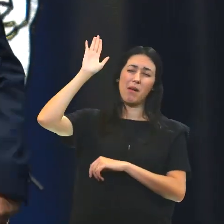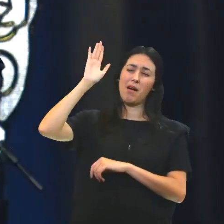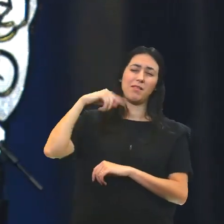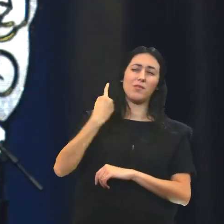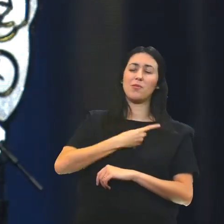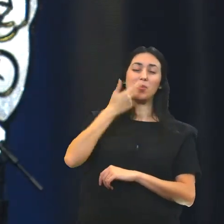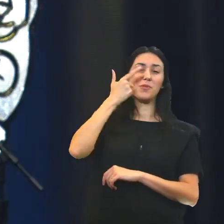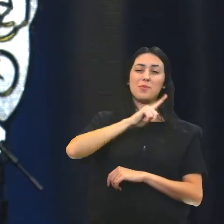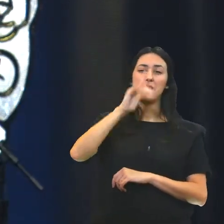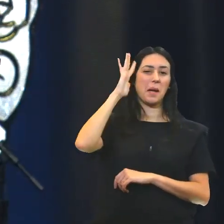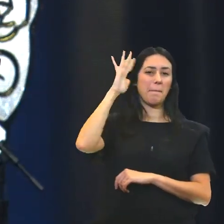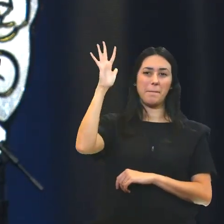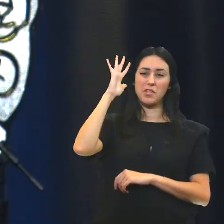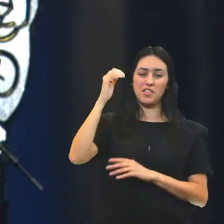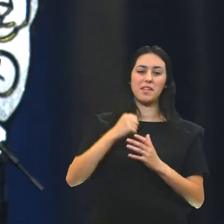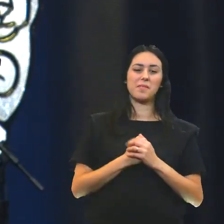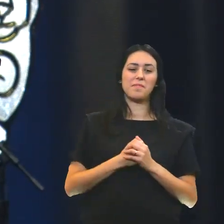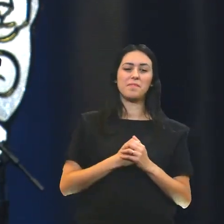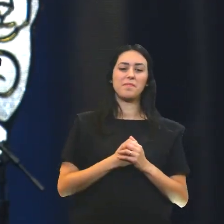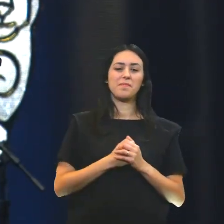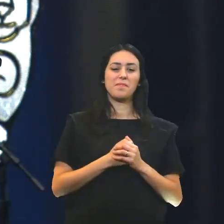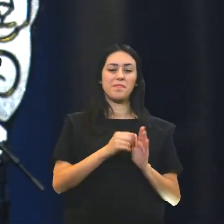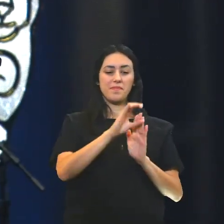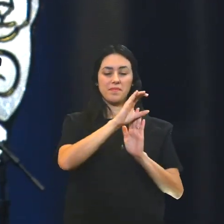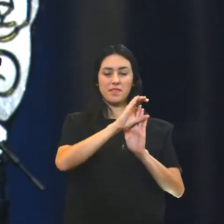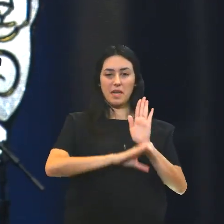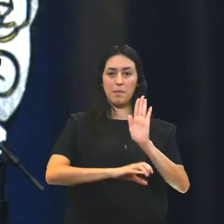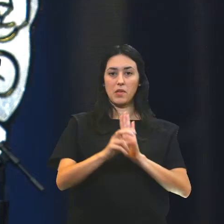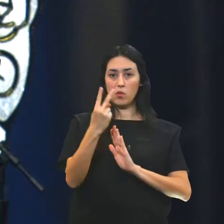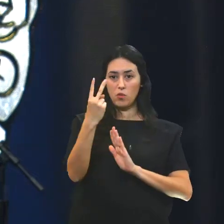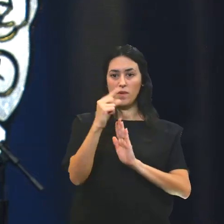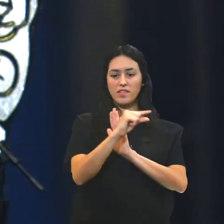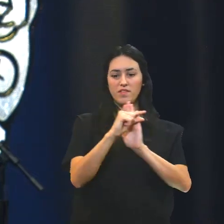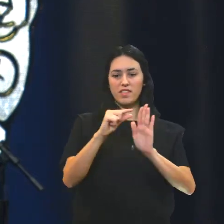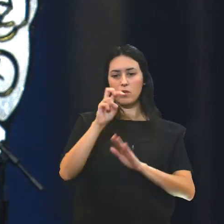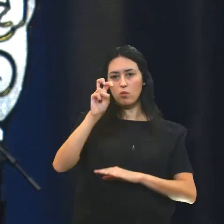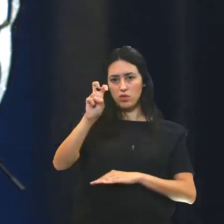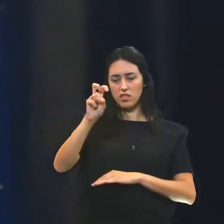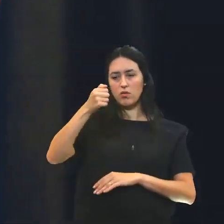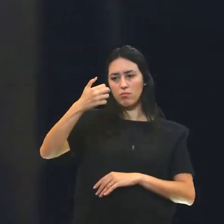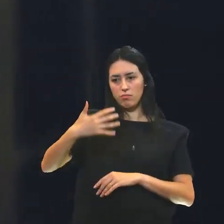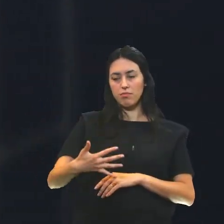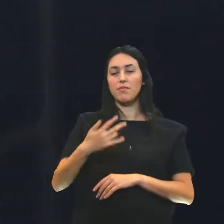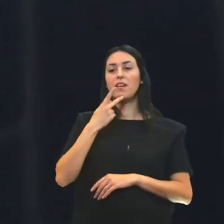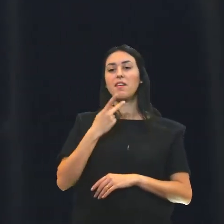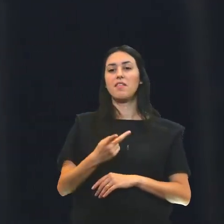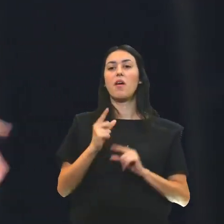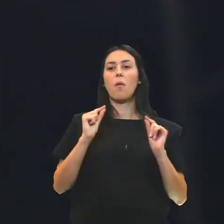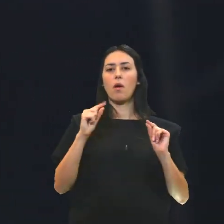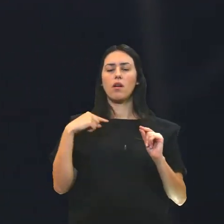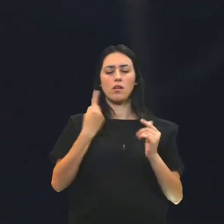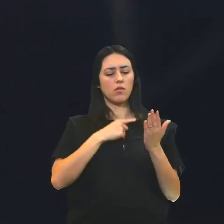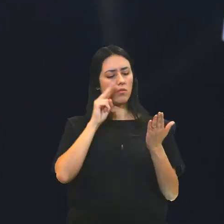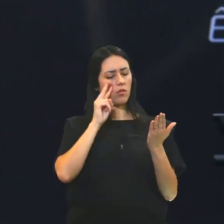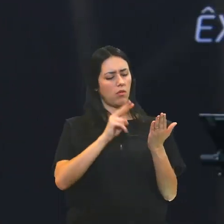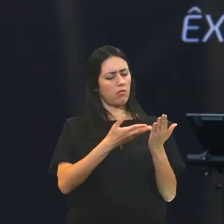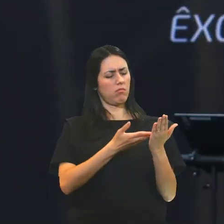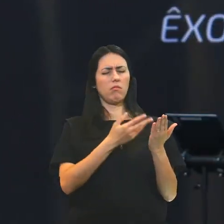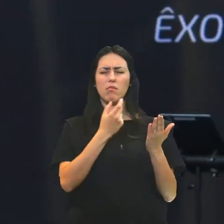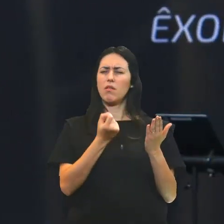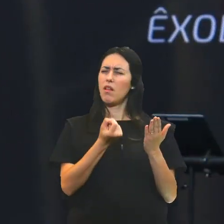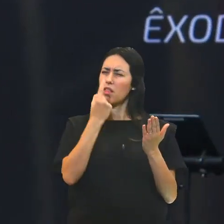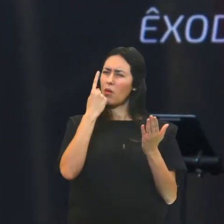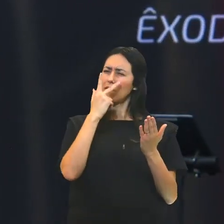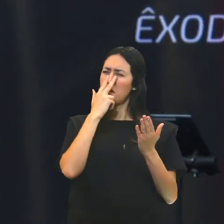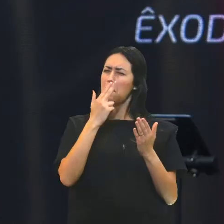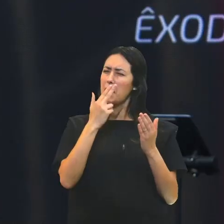falar sobre isso no 2, a partir do versículo 5 em diante. A gente vai olhar esse contexto e vai achar, que coincidência.